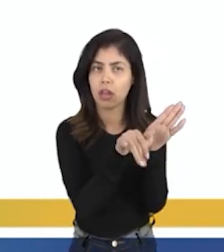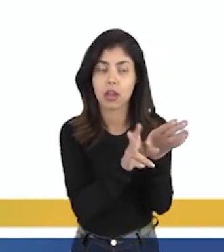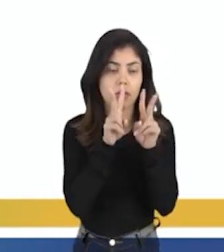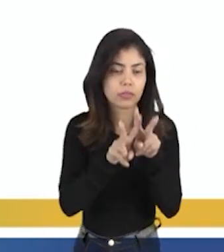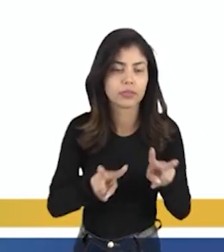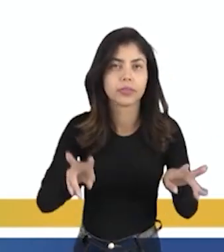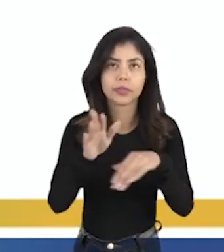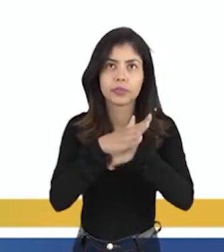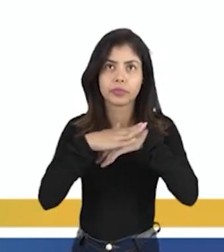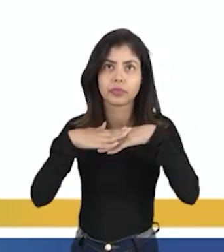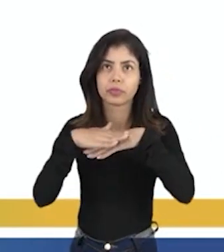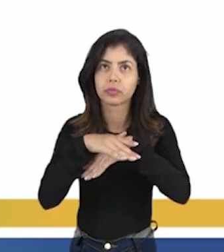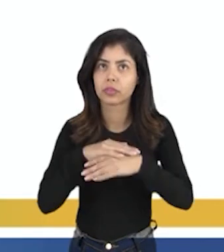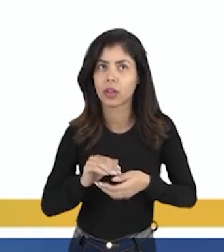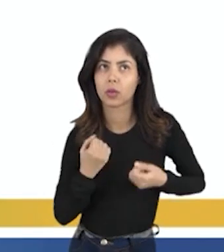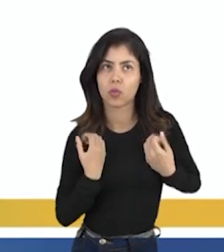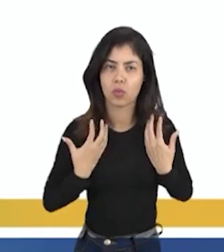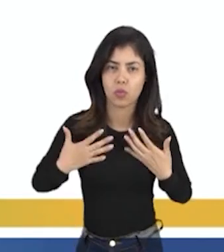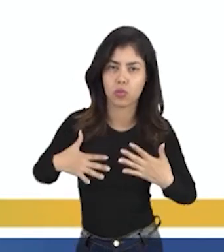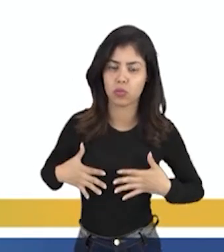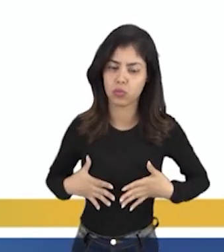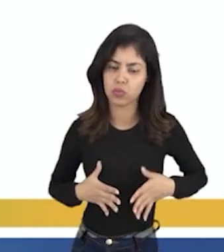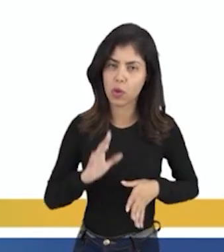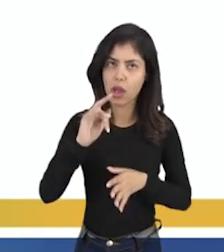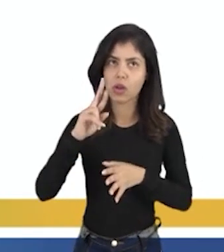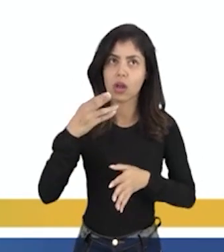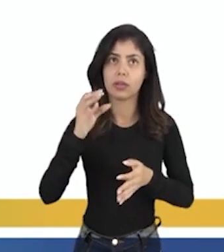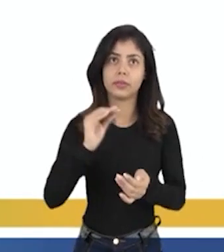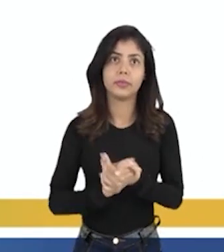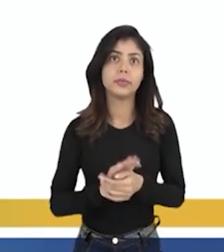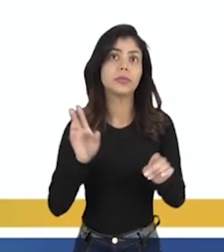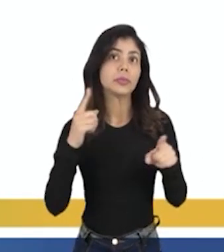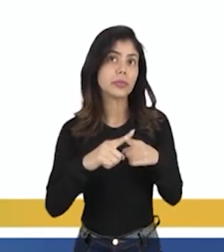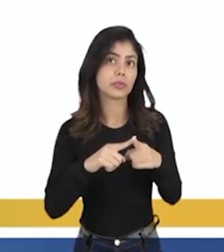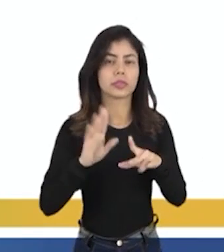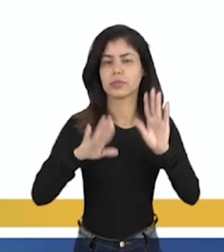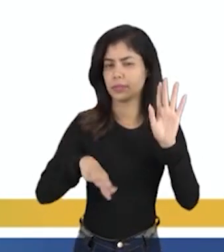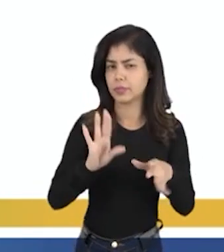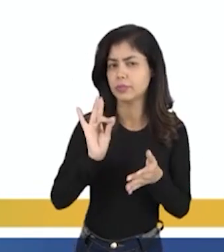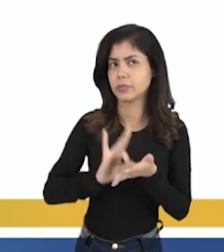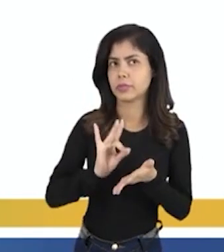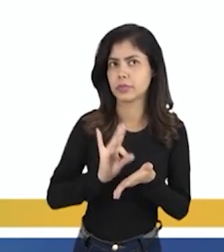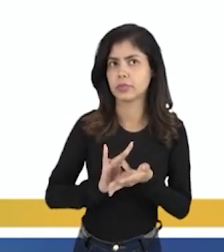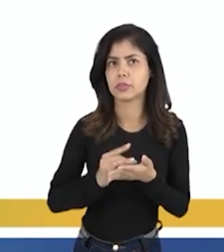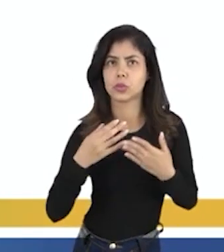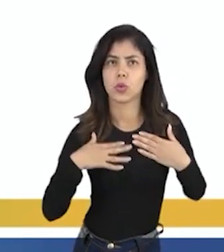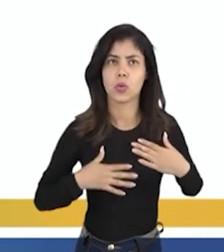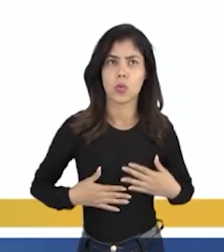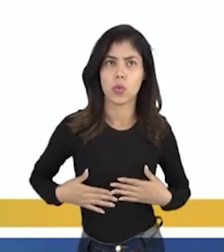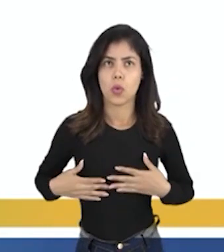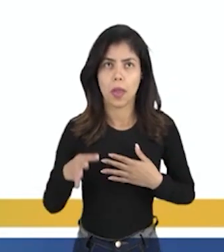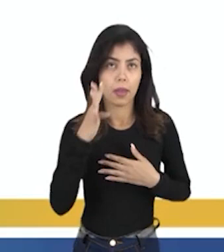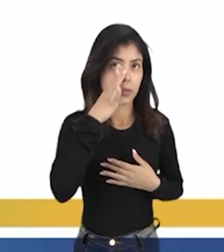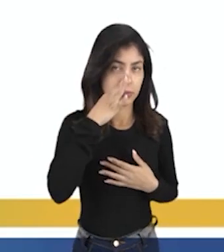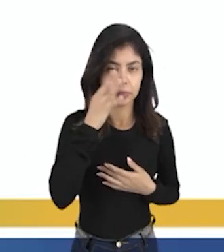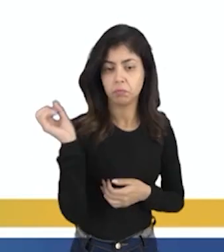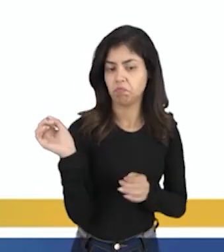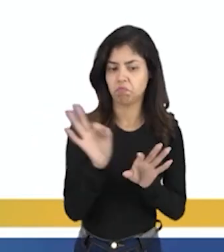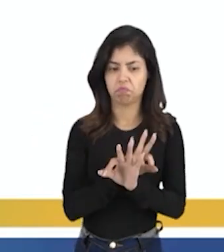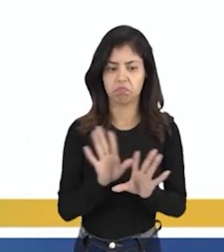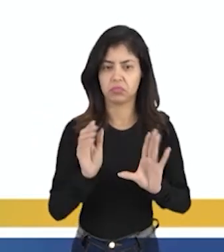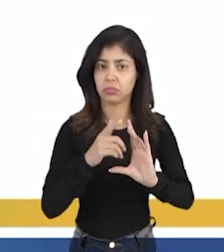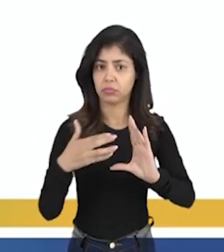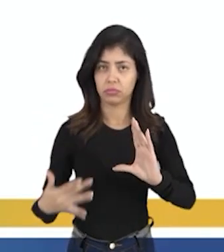visíveis, sensualidades incorporadas. Talvez porque a sensualidade real não tem para mim interesse de